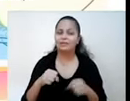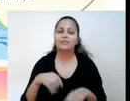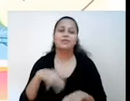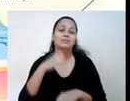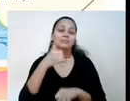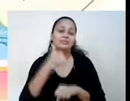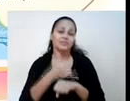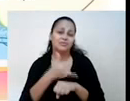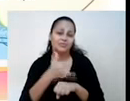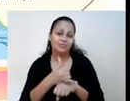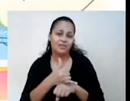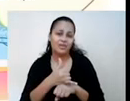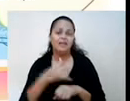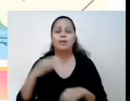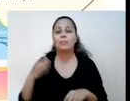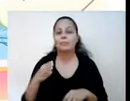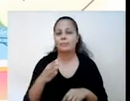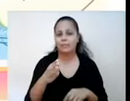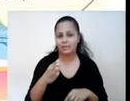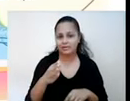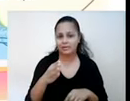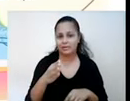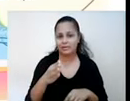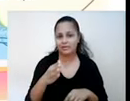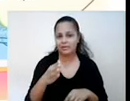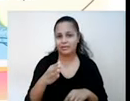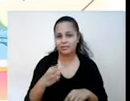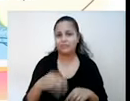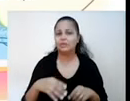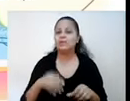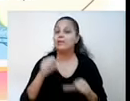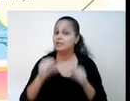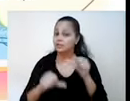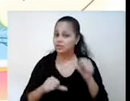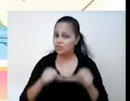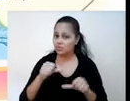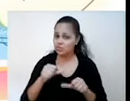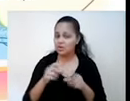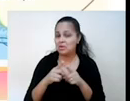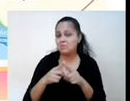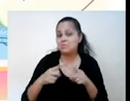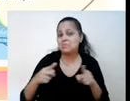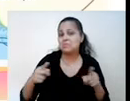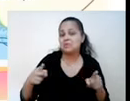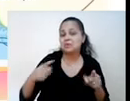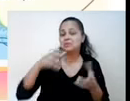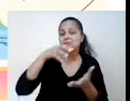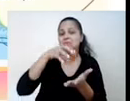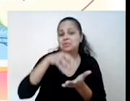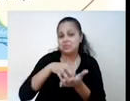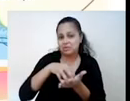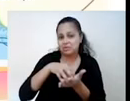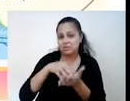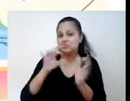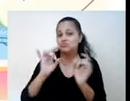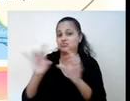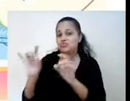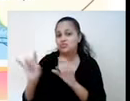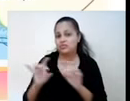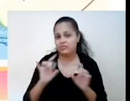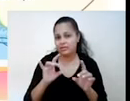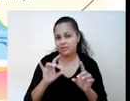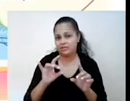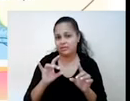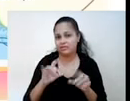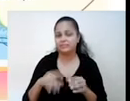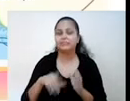madeira, ferro, pescados, né? E se tornaram também grandes centros comerciais. Depois